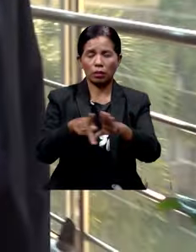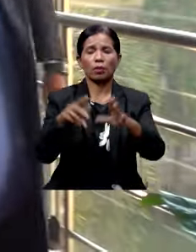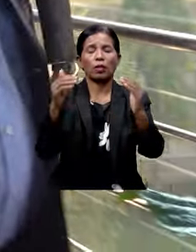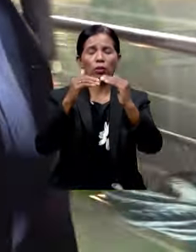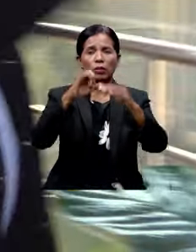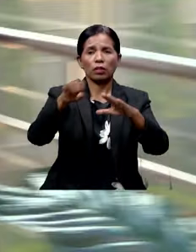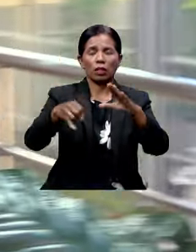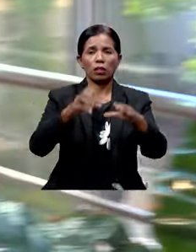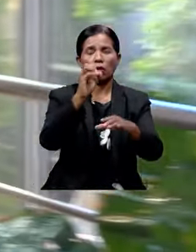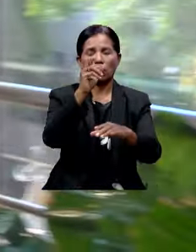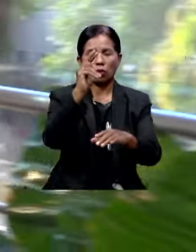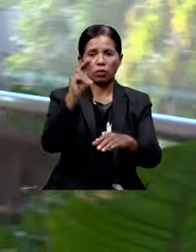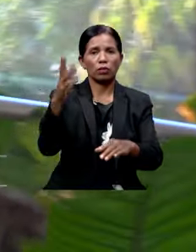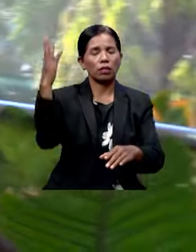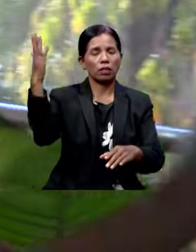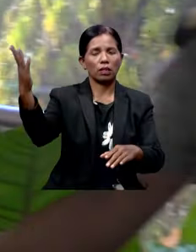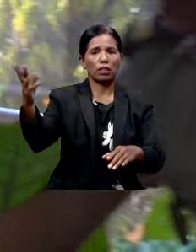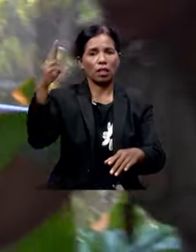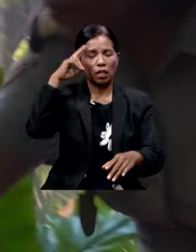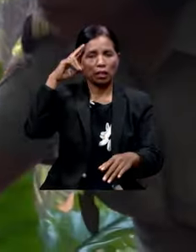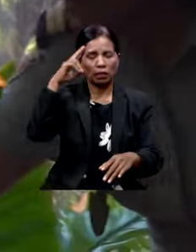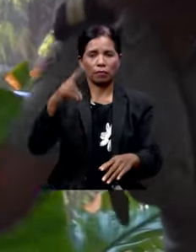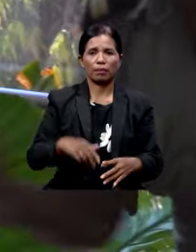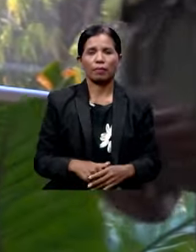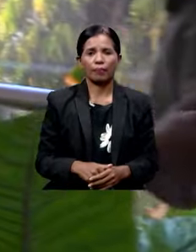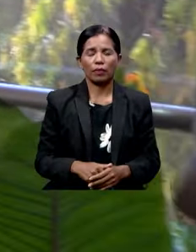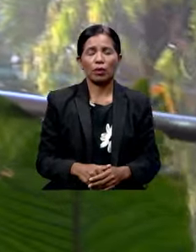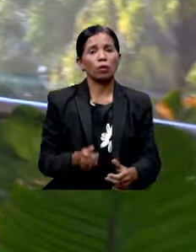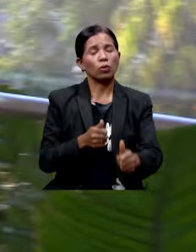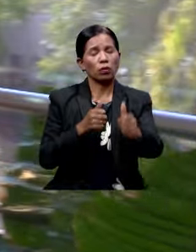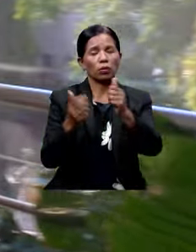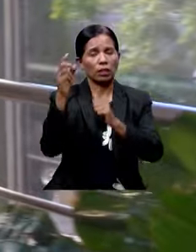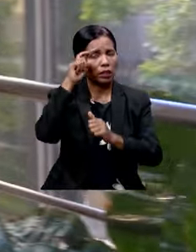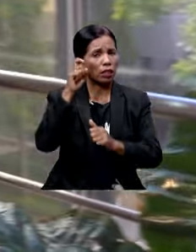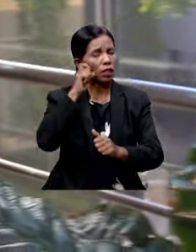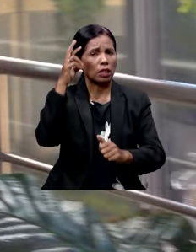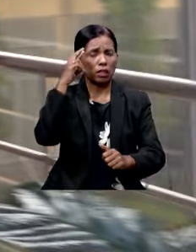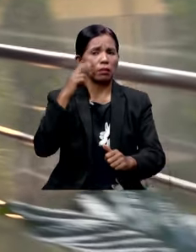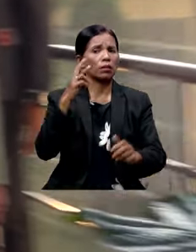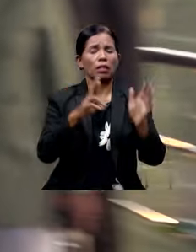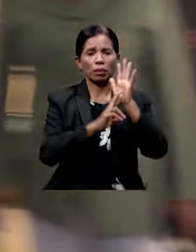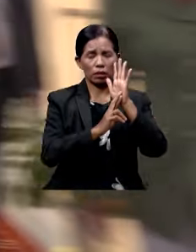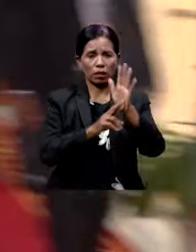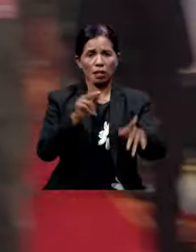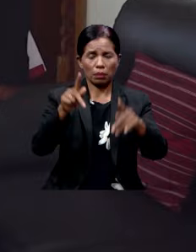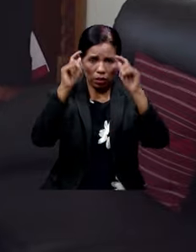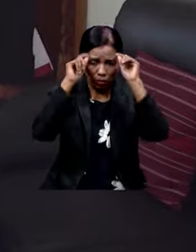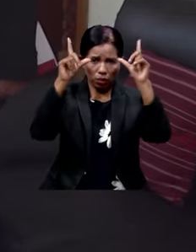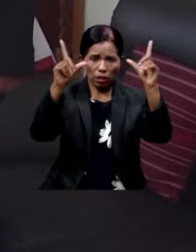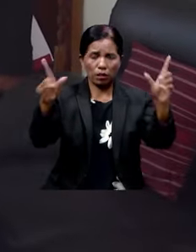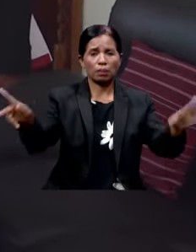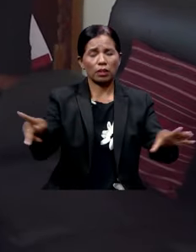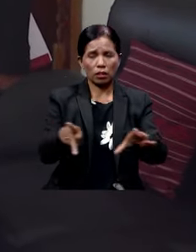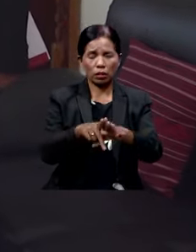das Nações Unidas e Emirados Árabes Unidos. Tuir Xanana Guzmão, Zeramos Horta, representante de Timor-Leste, onde participa em